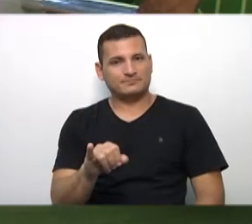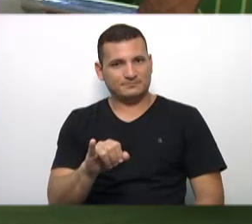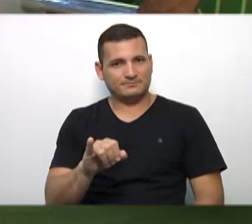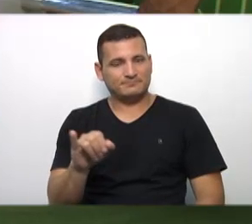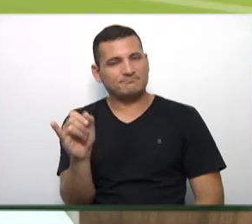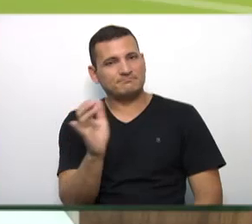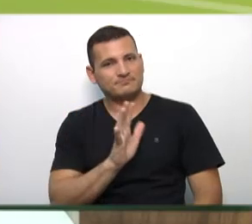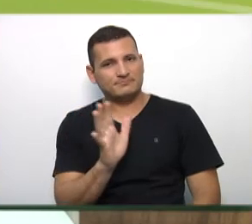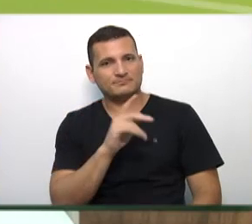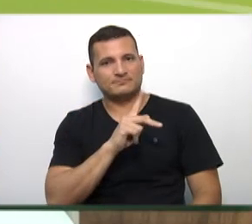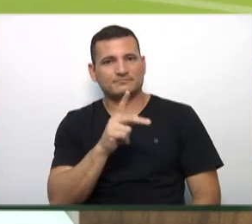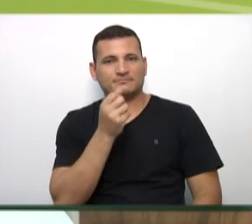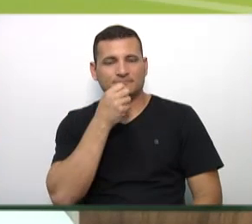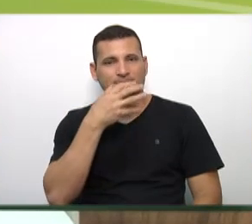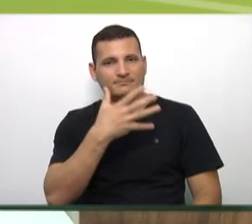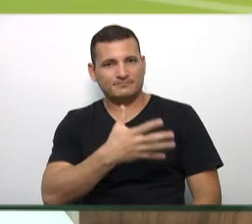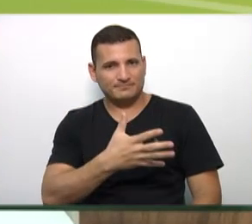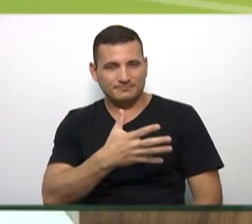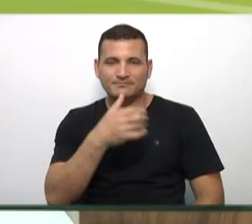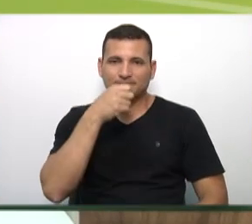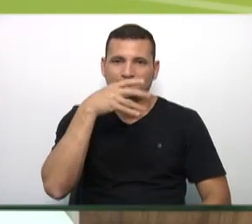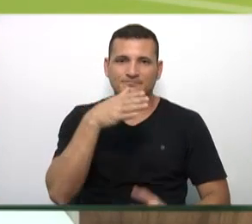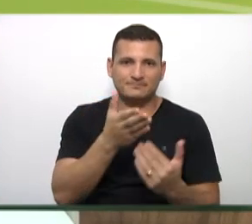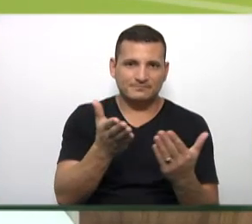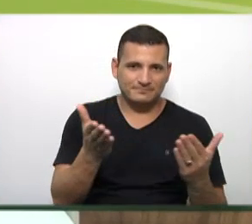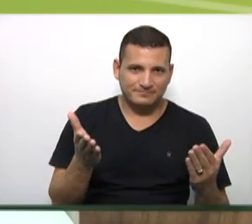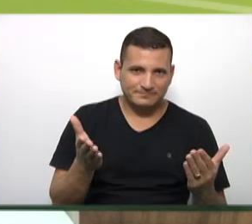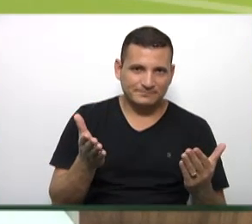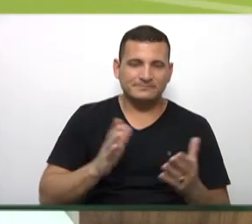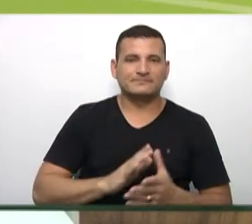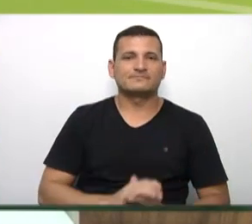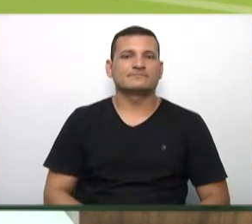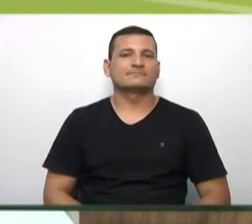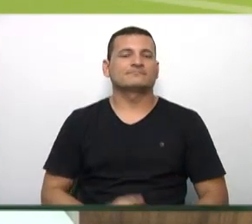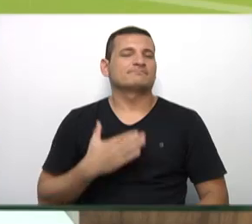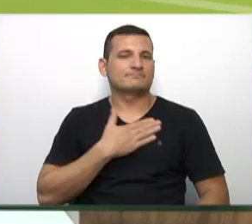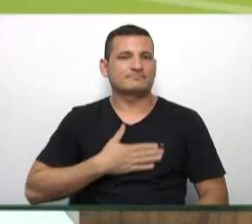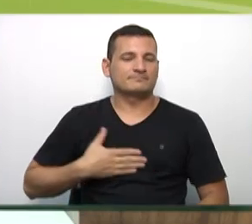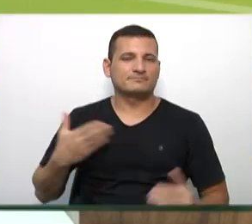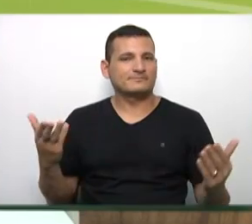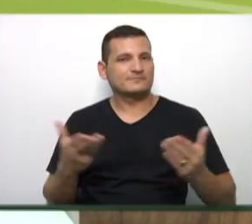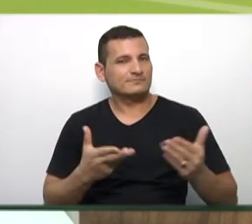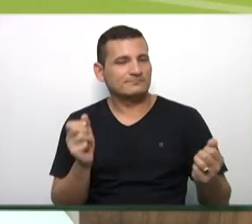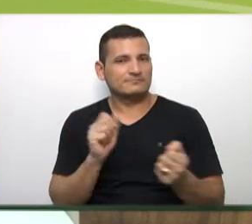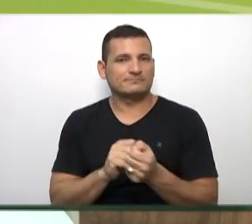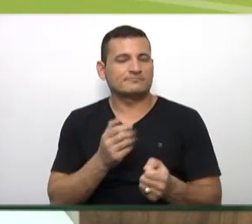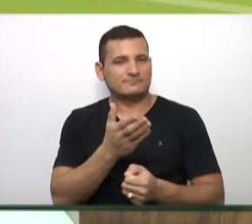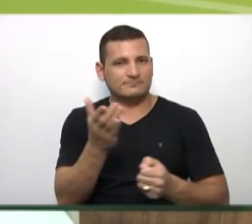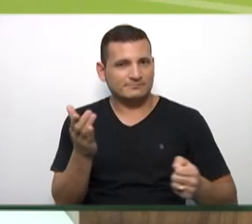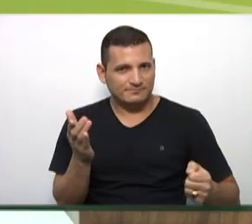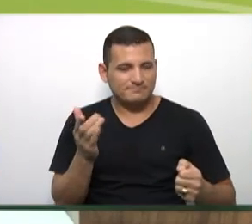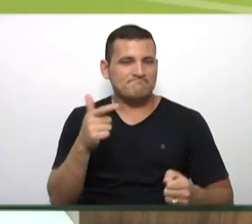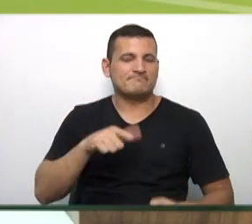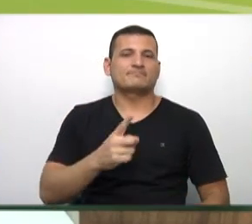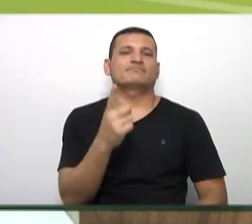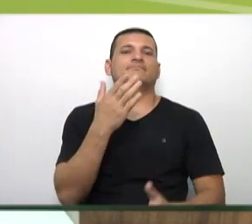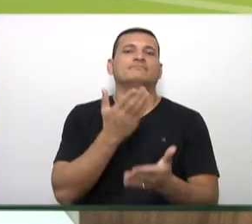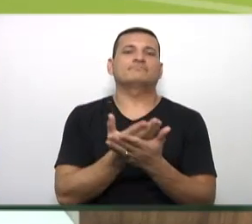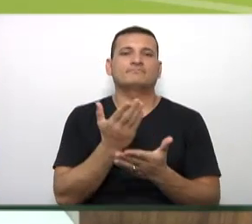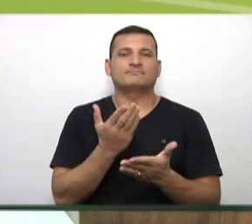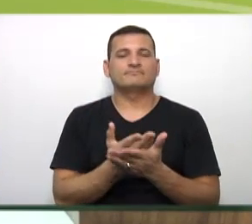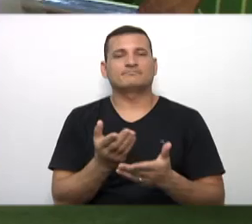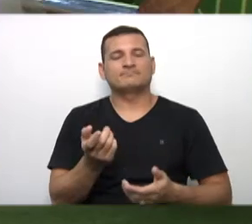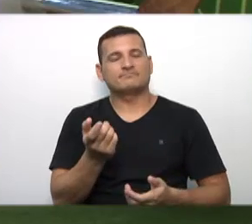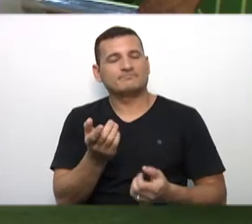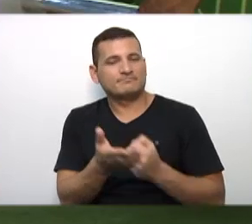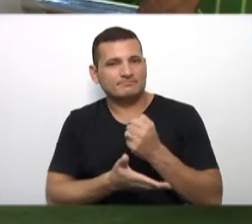Olá, professor, tudo bem? Tudo bem, pessoal? É um prazer estar aqui com vocês para mais uma aula de Fundamentos de